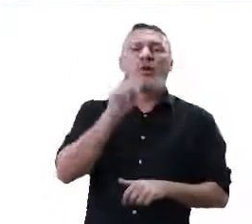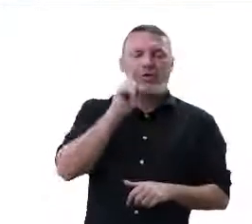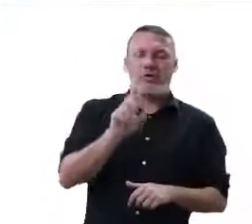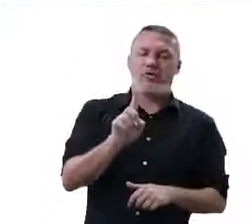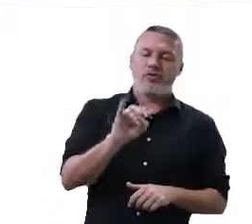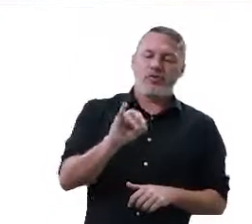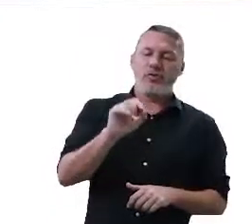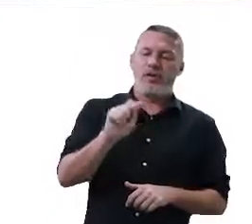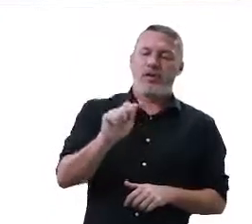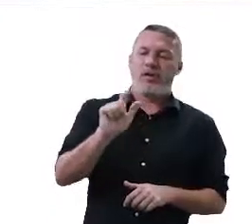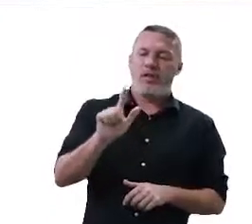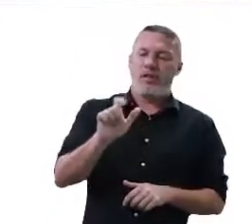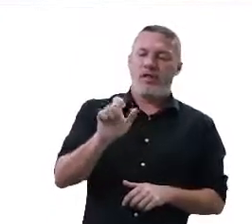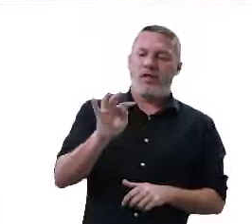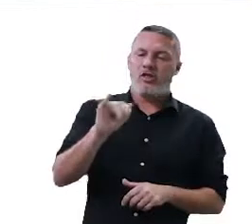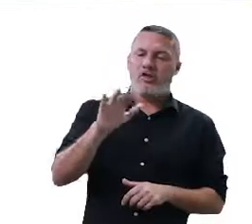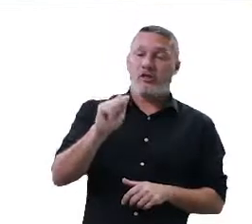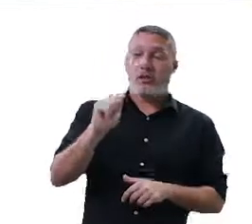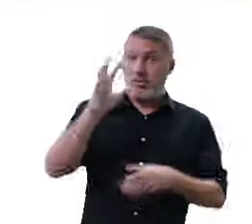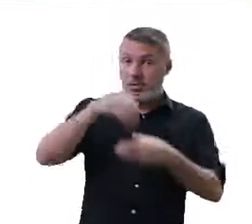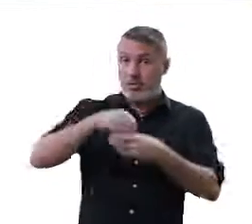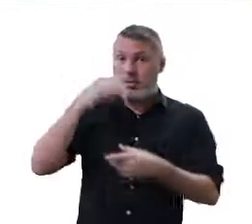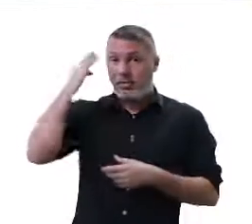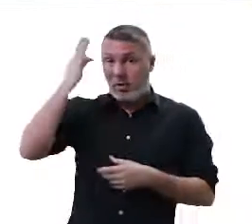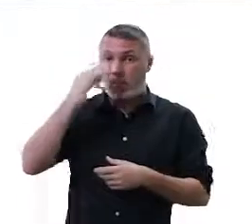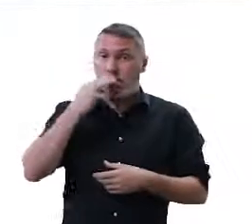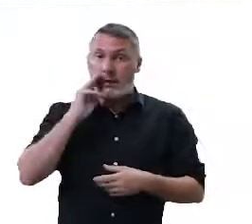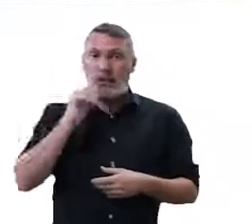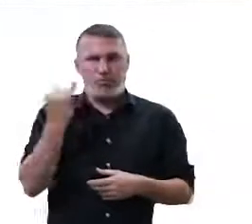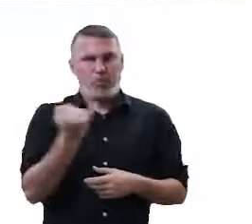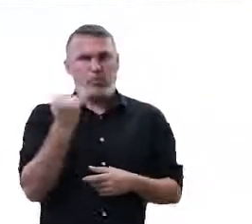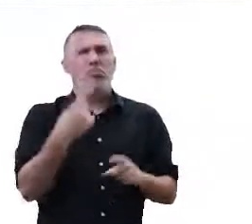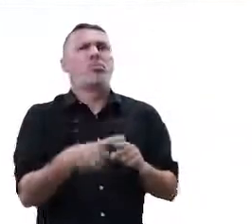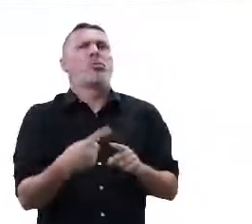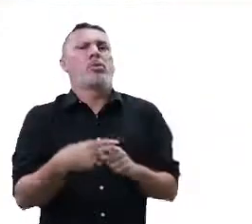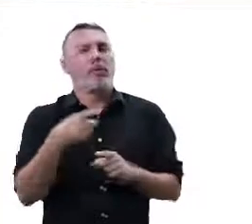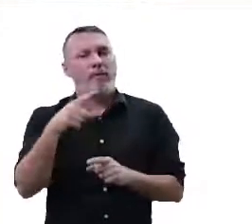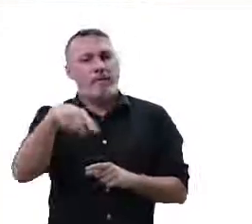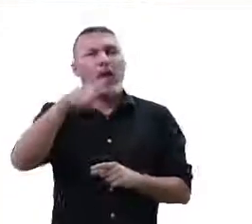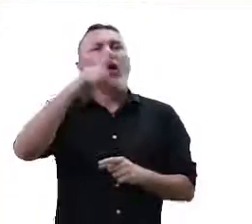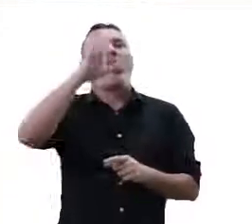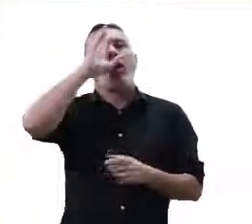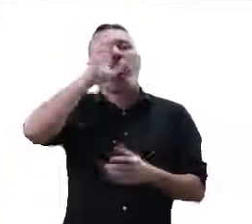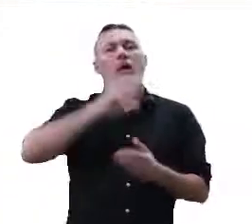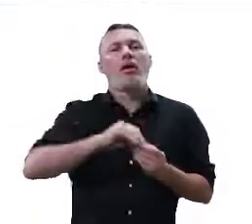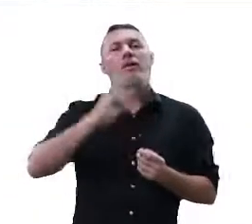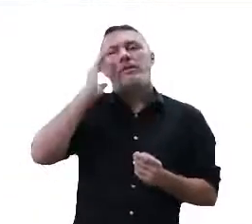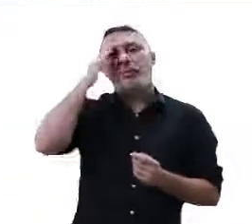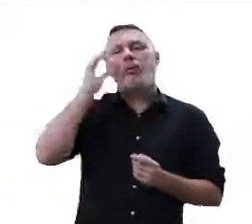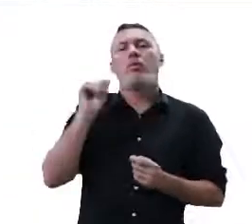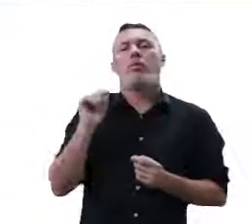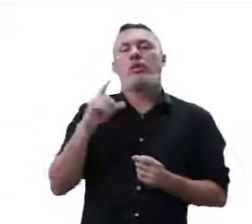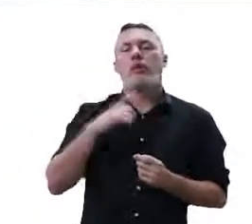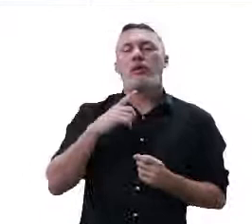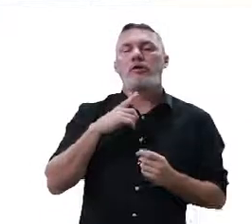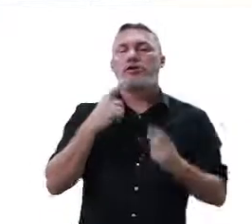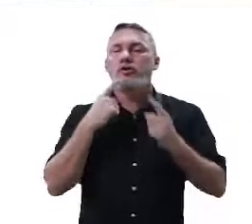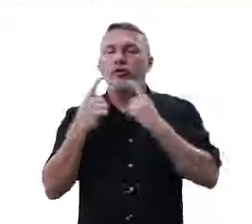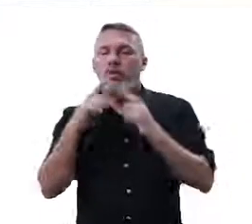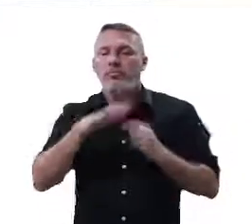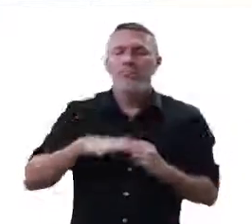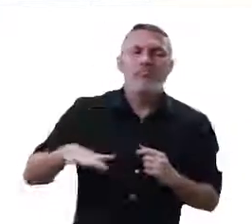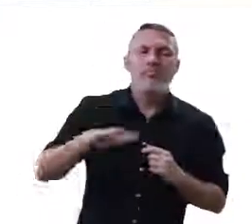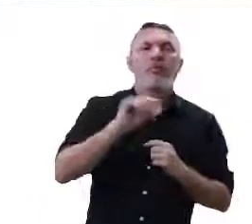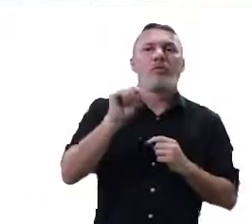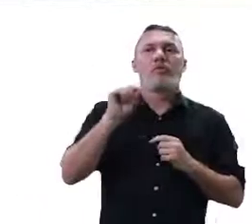leva à transformação. A dialética, na teoria marxista, ela é importante, por quê? Porque nos ajuda a compreender exatamente o